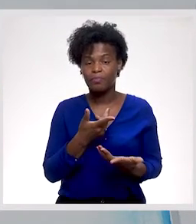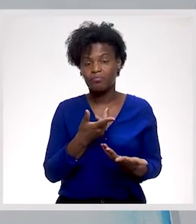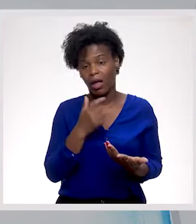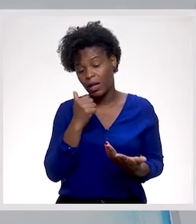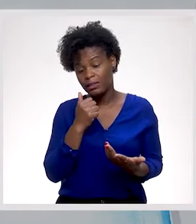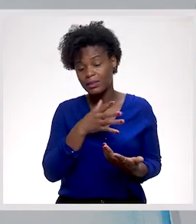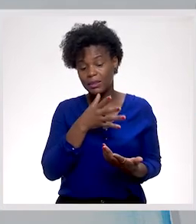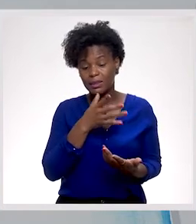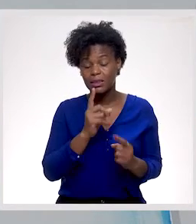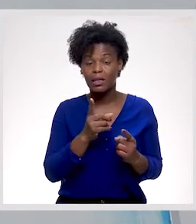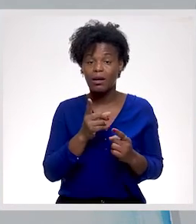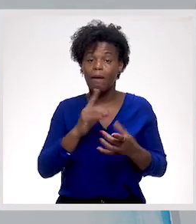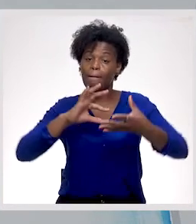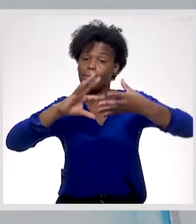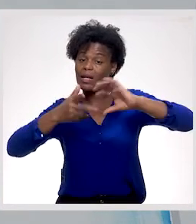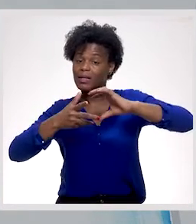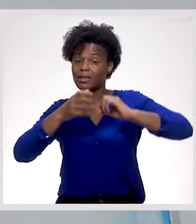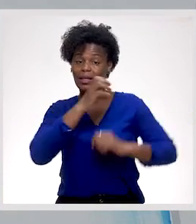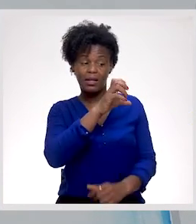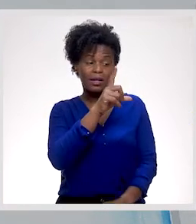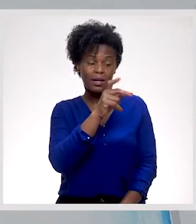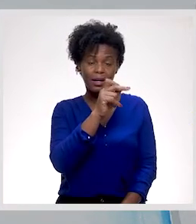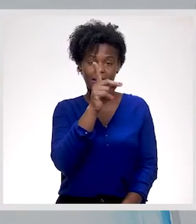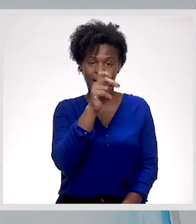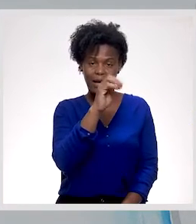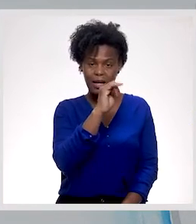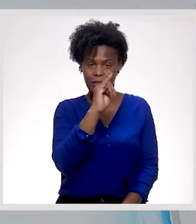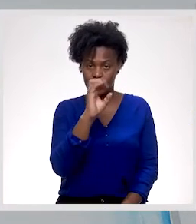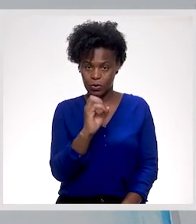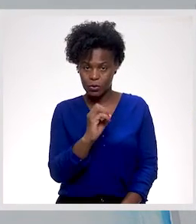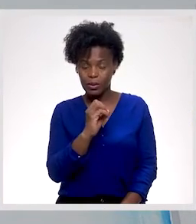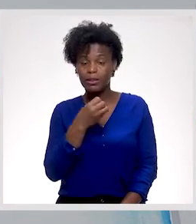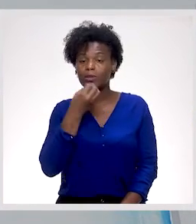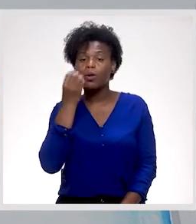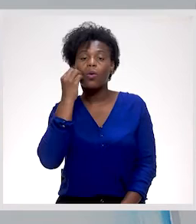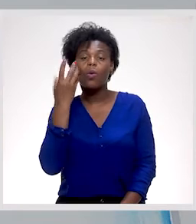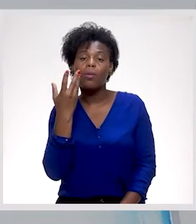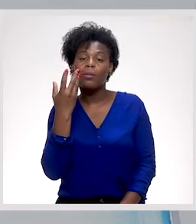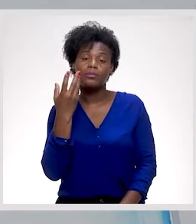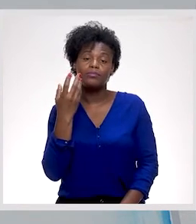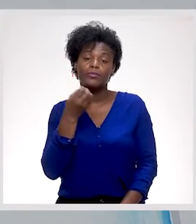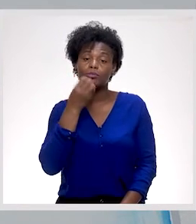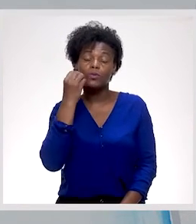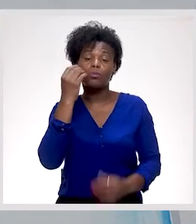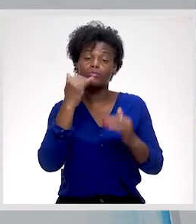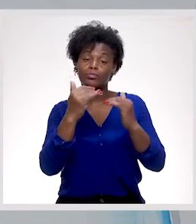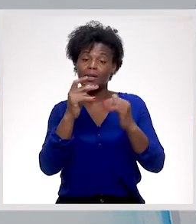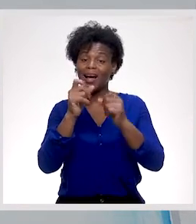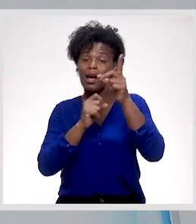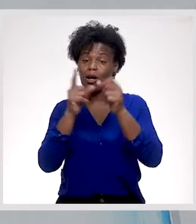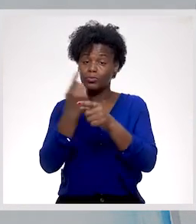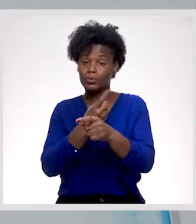os planetas clássicos, apresentaram as características que os astros deviam ter e devem ter para